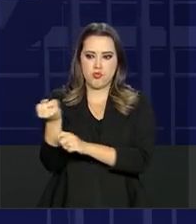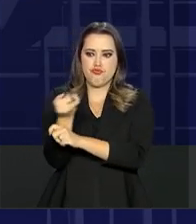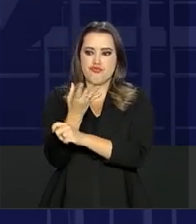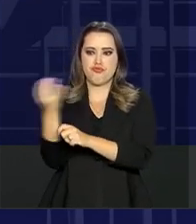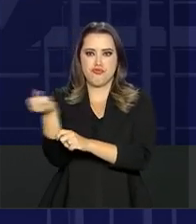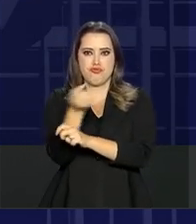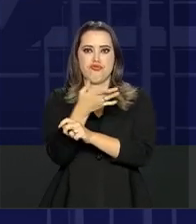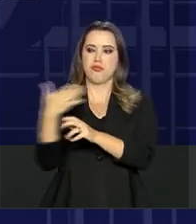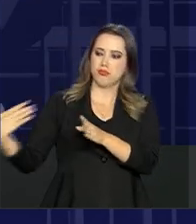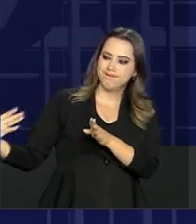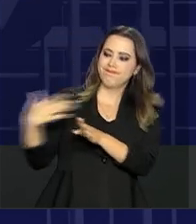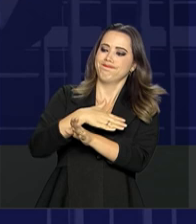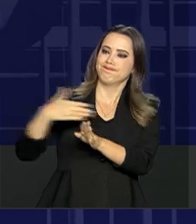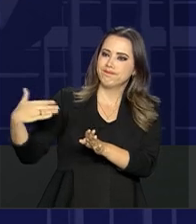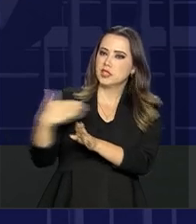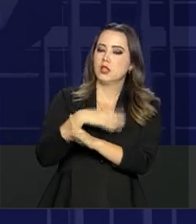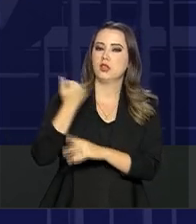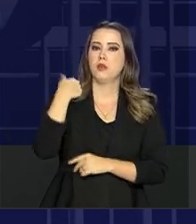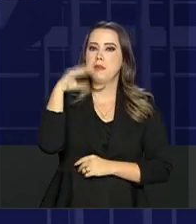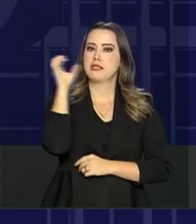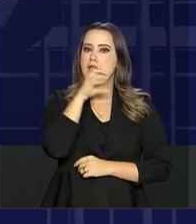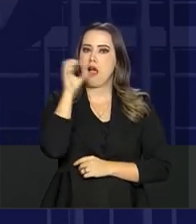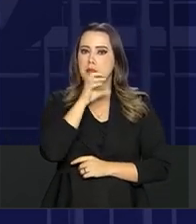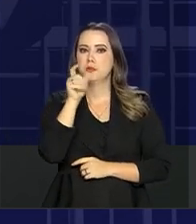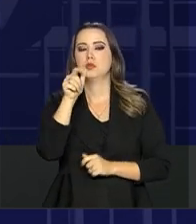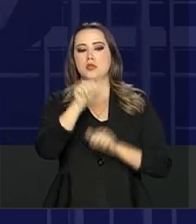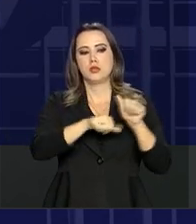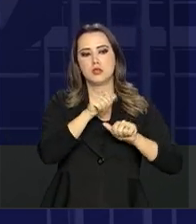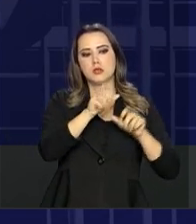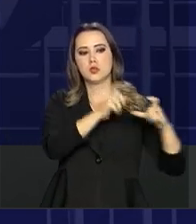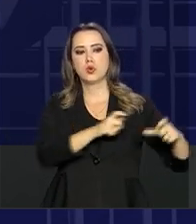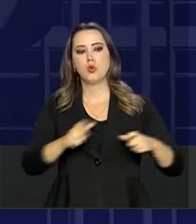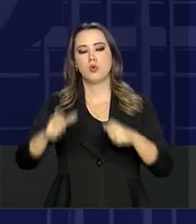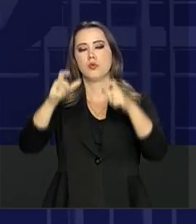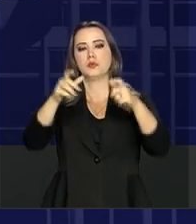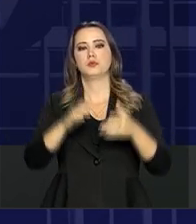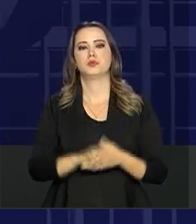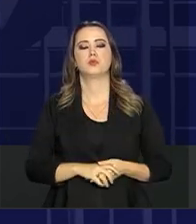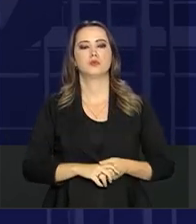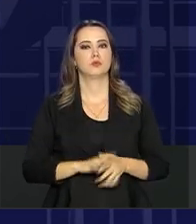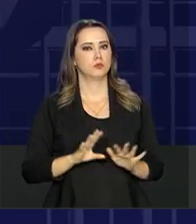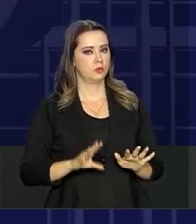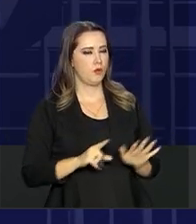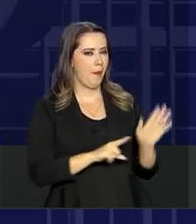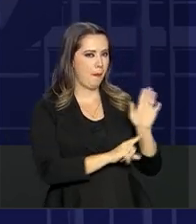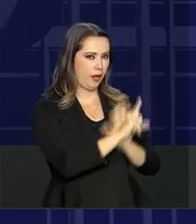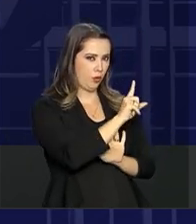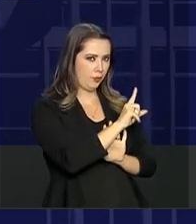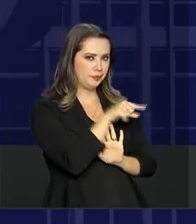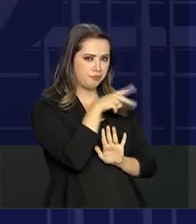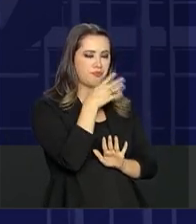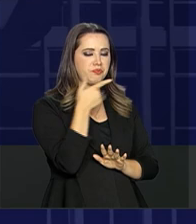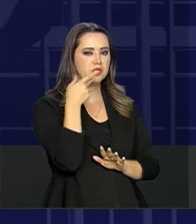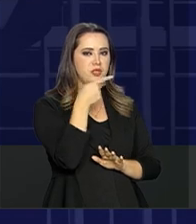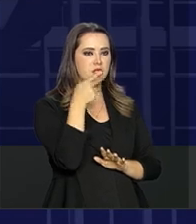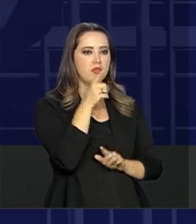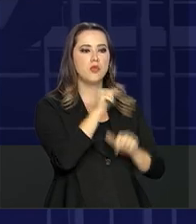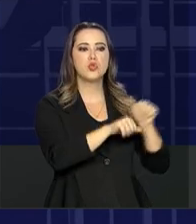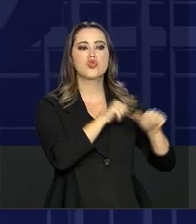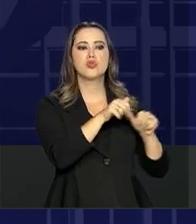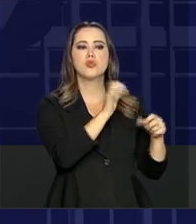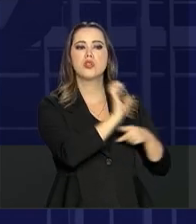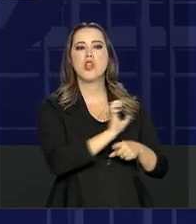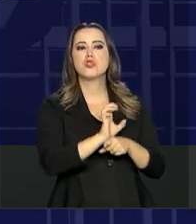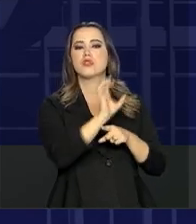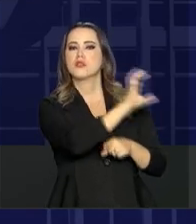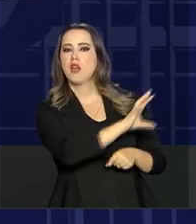nosso processo de interiorização para regularizar esse fluxo. Ministro, o senhor falou agora de interiorização. Quantos venezuelanos